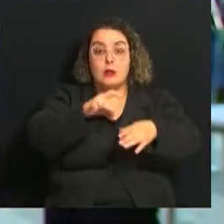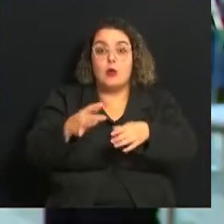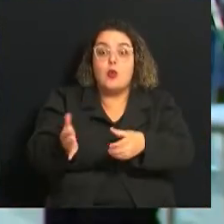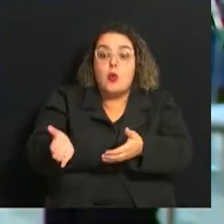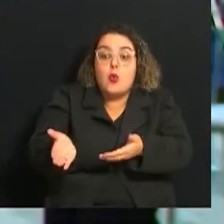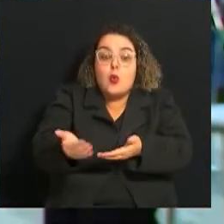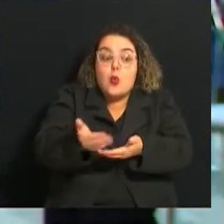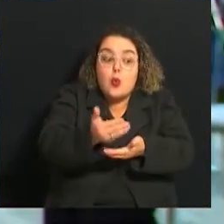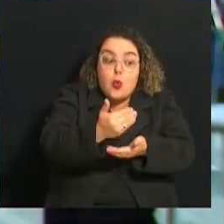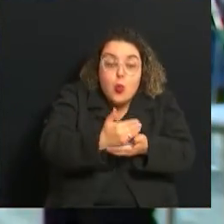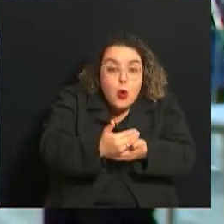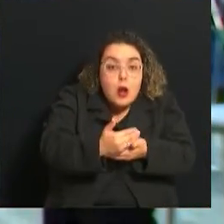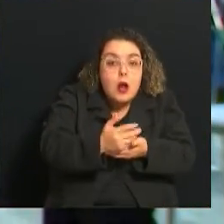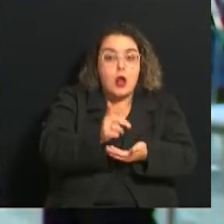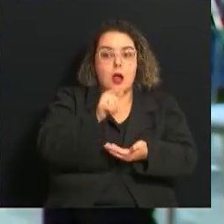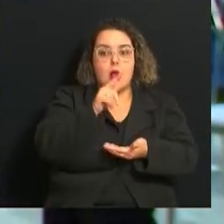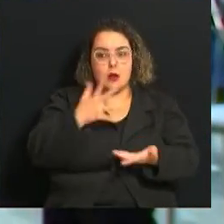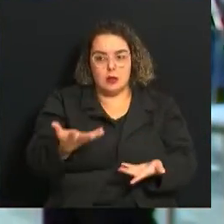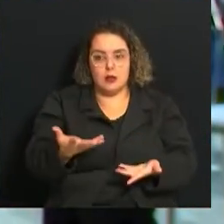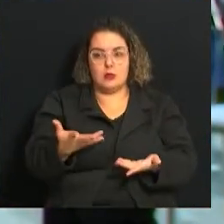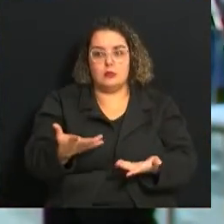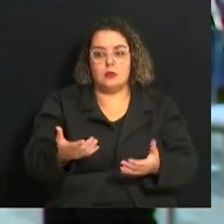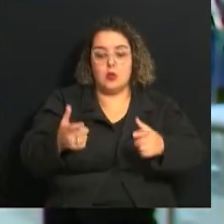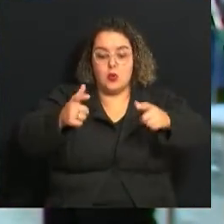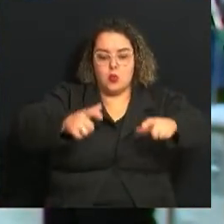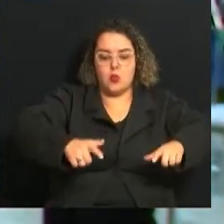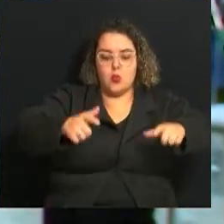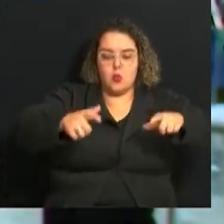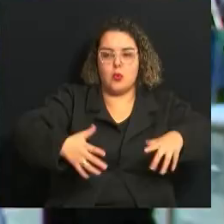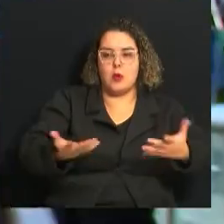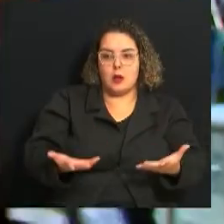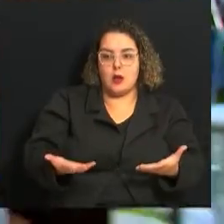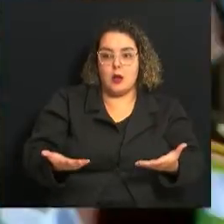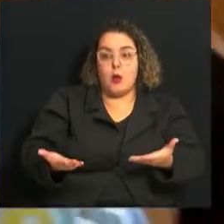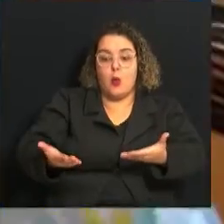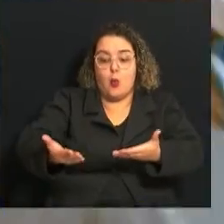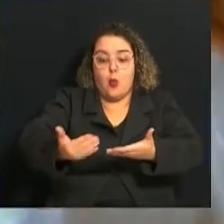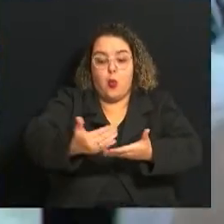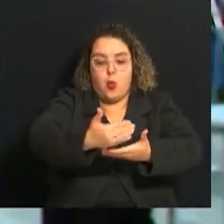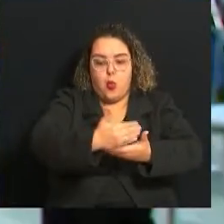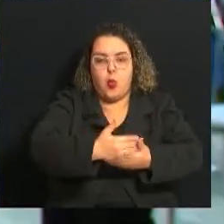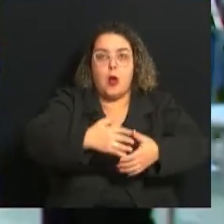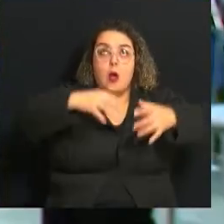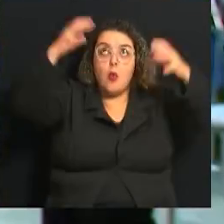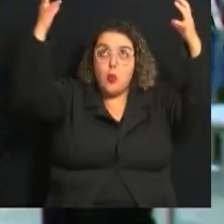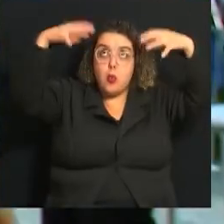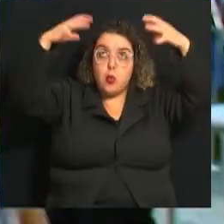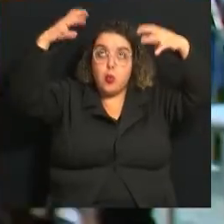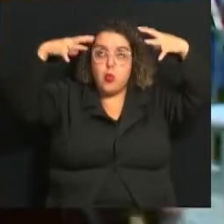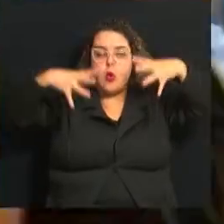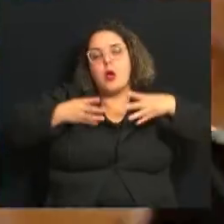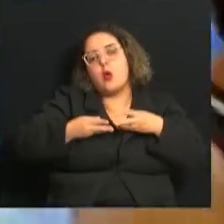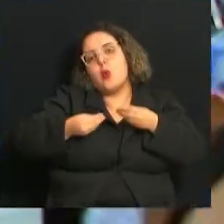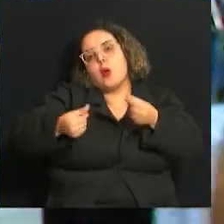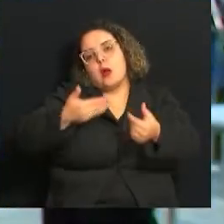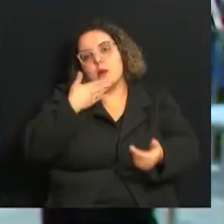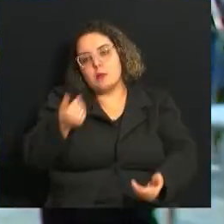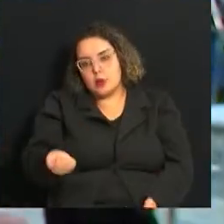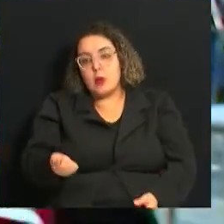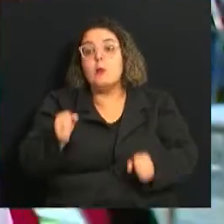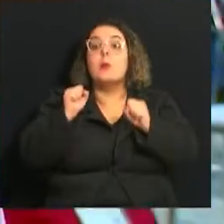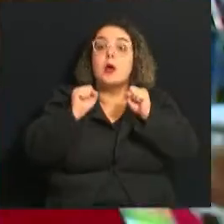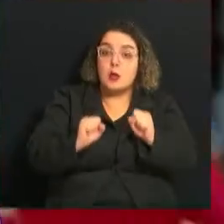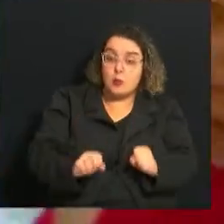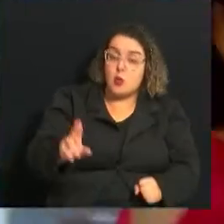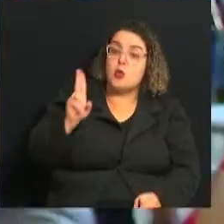mais essa água em reservatórios, armazenando essa água da chuva, água de melhor qualidade, para que ele possa